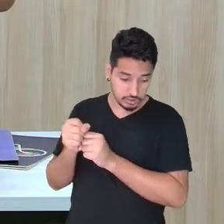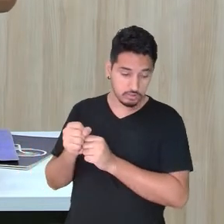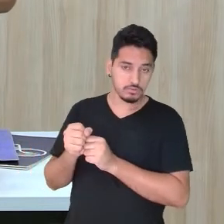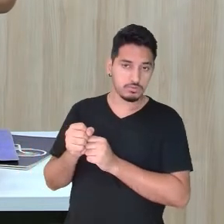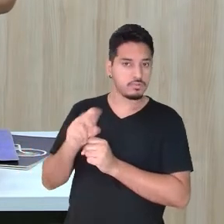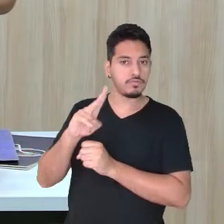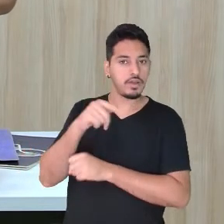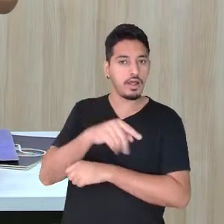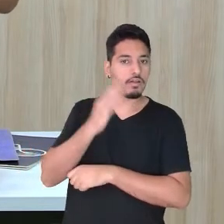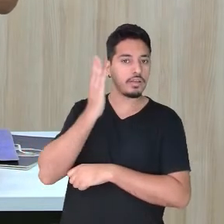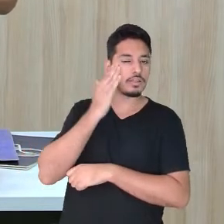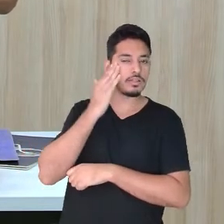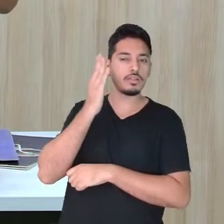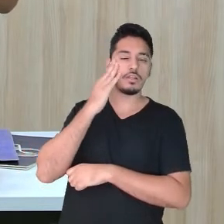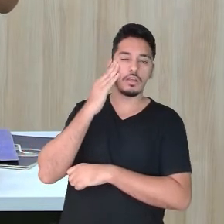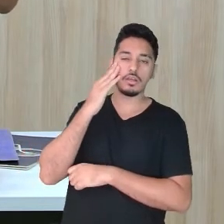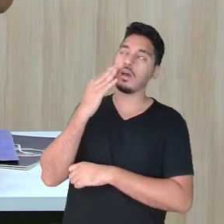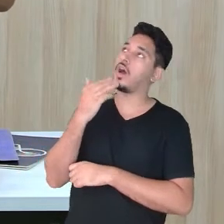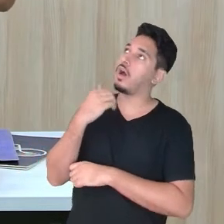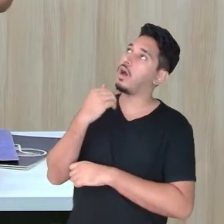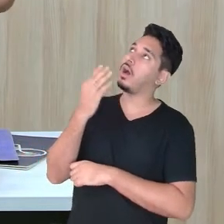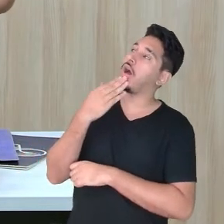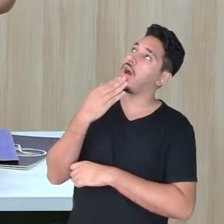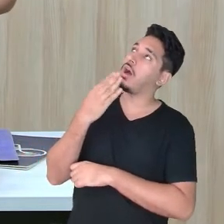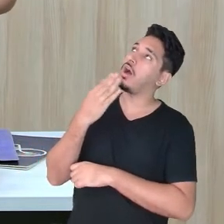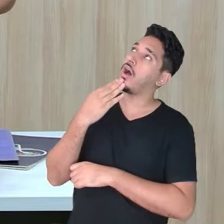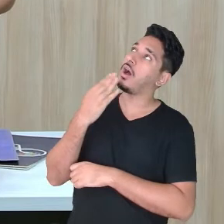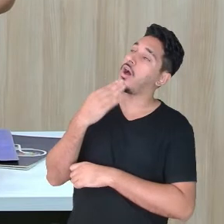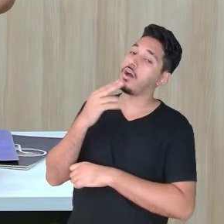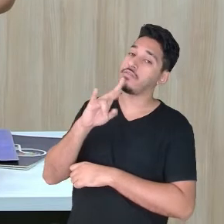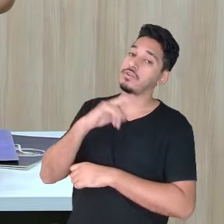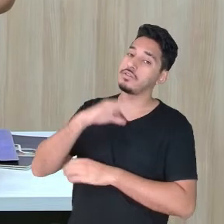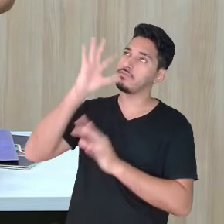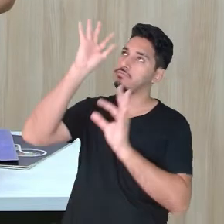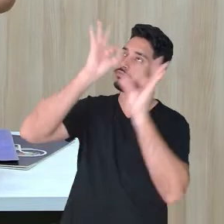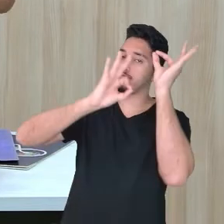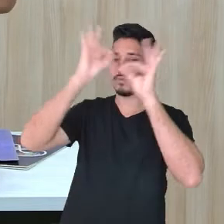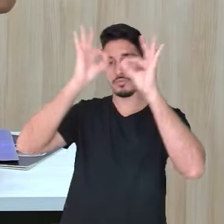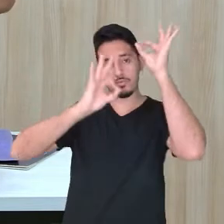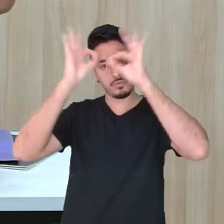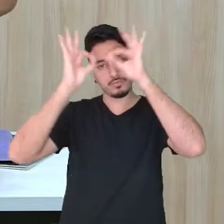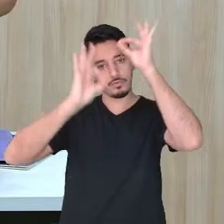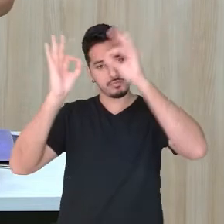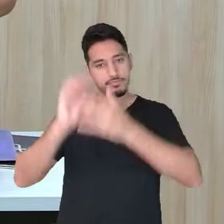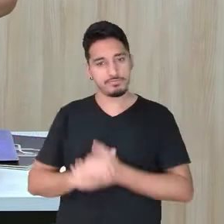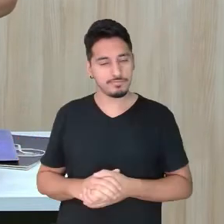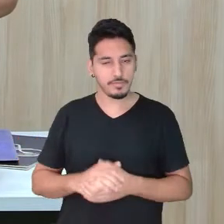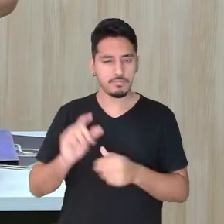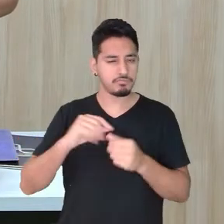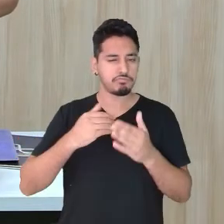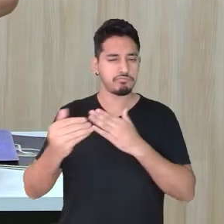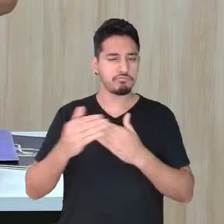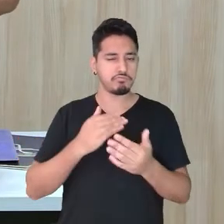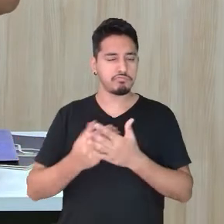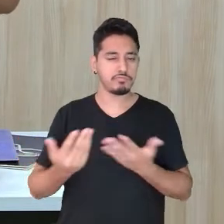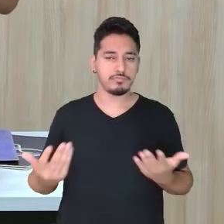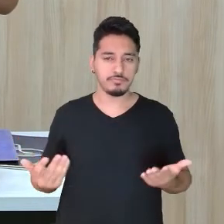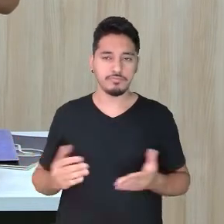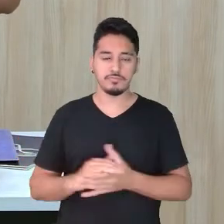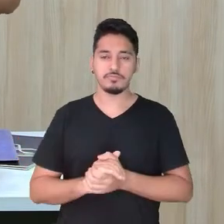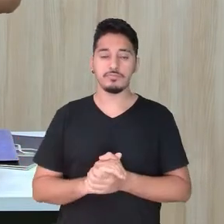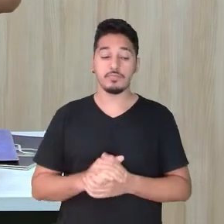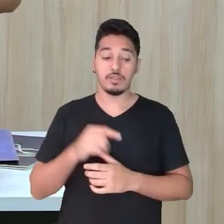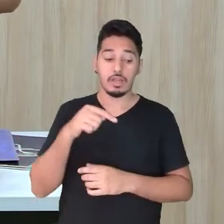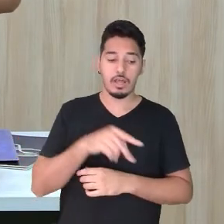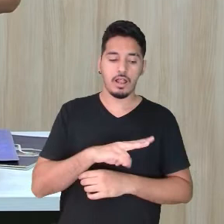criança a entender que é preciso ter uma organização para fazer qualquer coisa. E ali ela